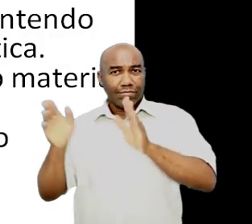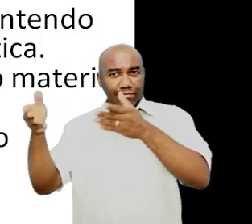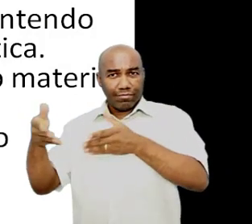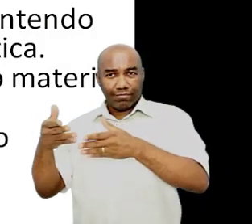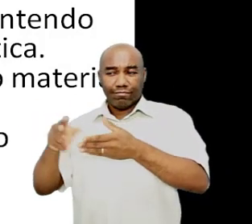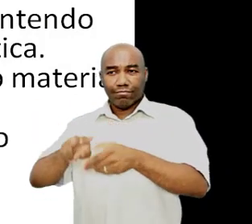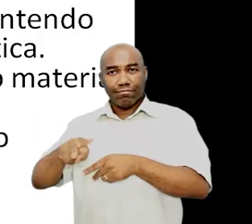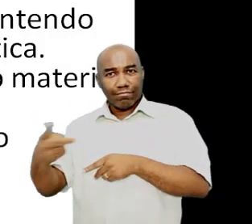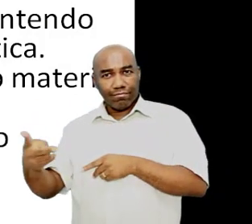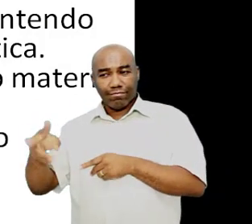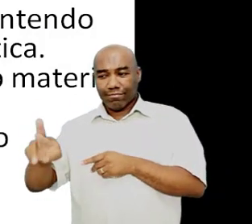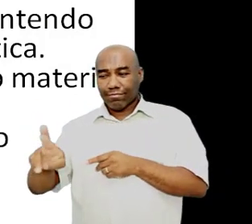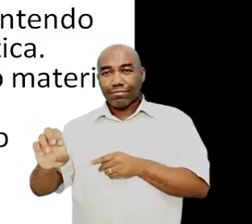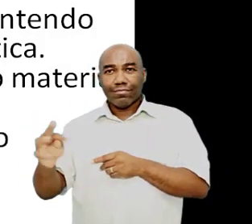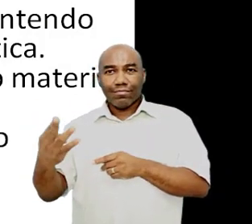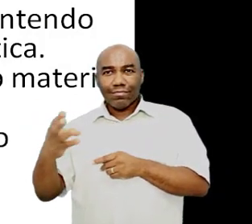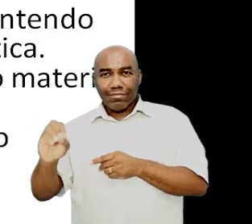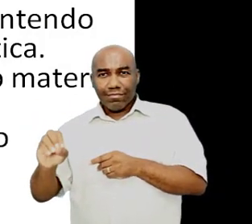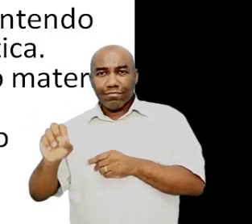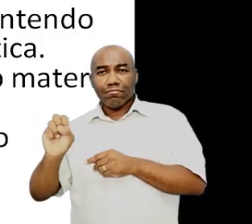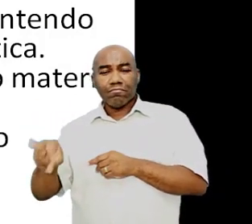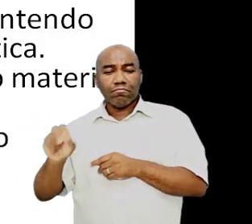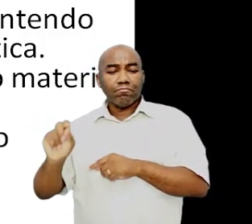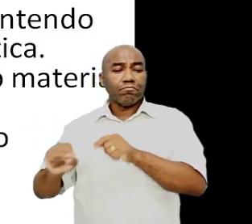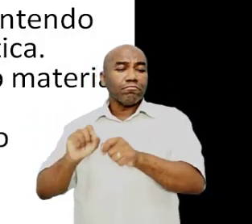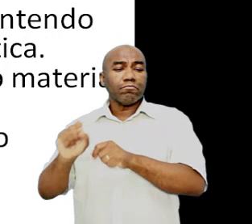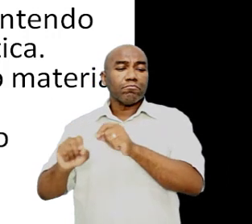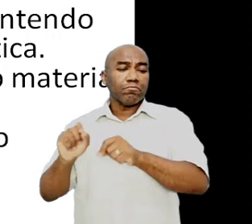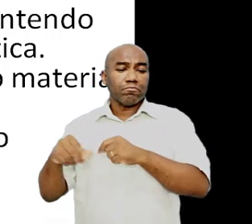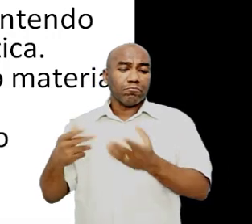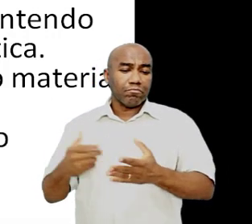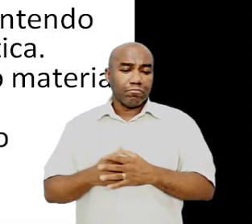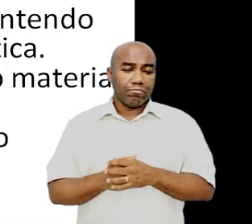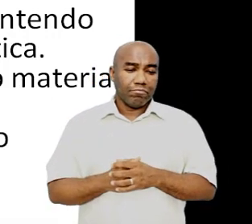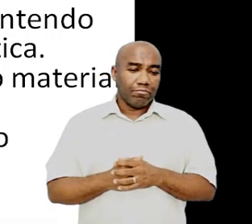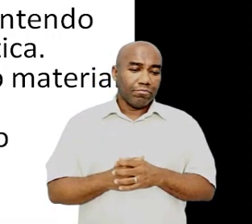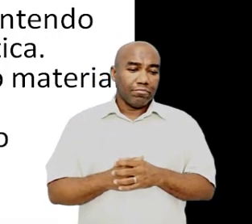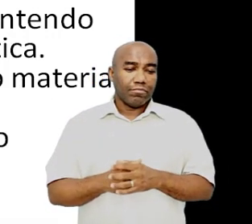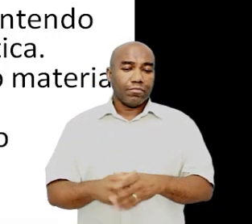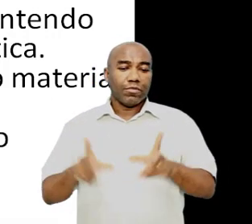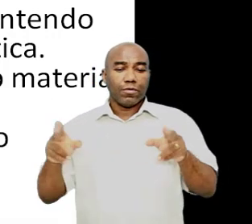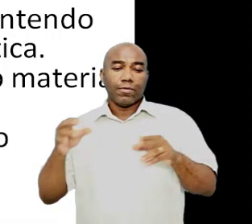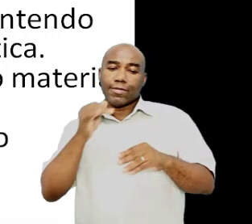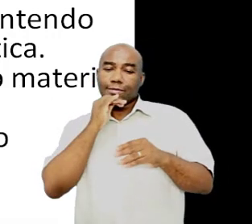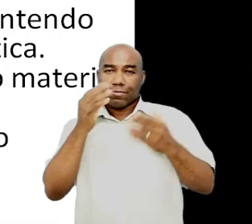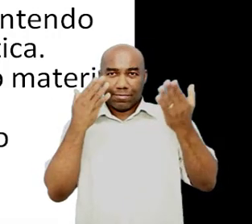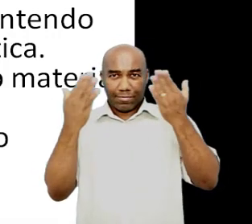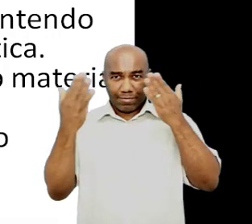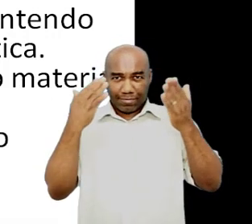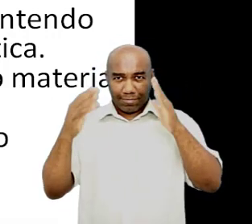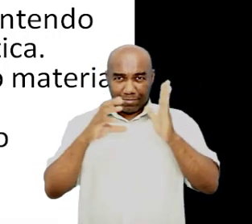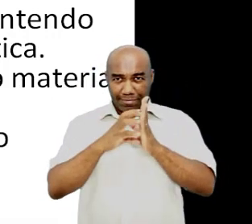correto afirmar que são constituídos por retrovírus, vírus da AIDS,